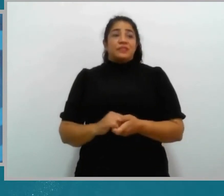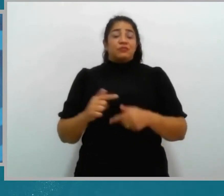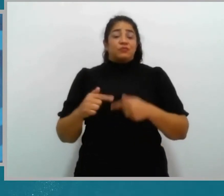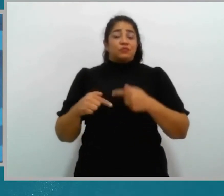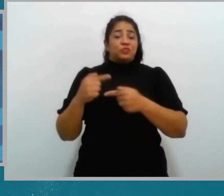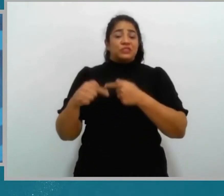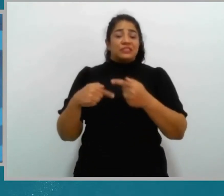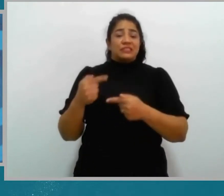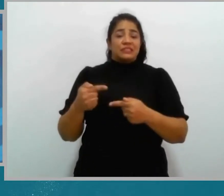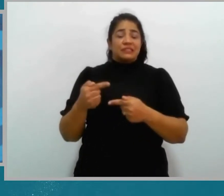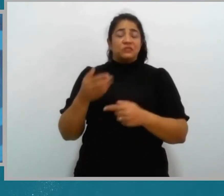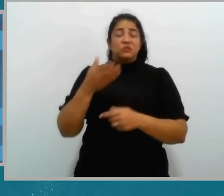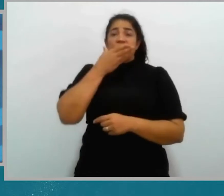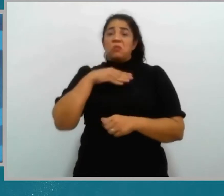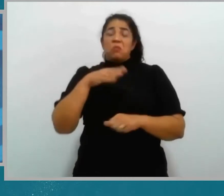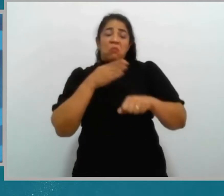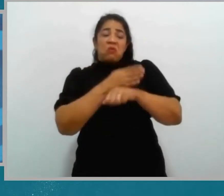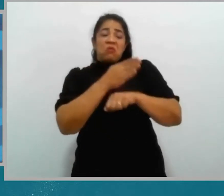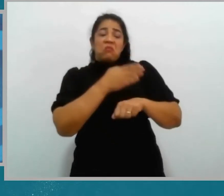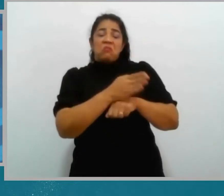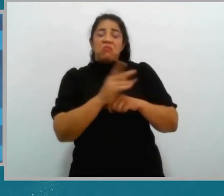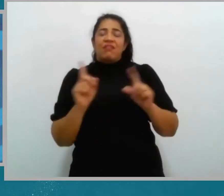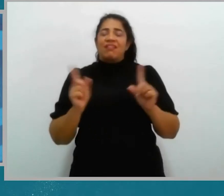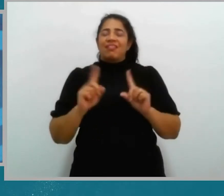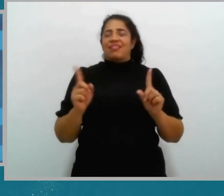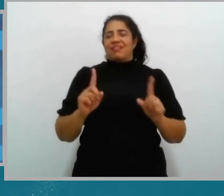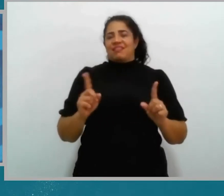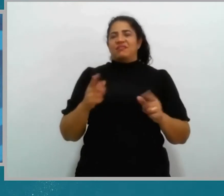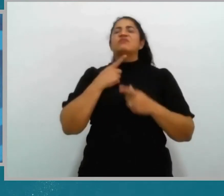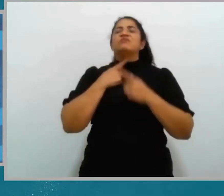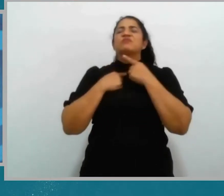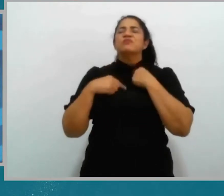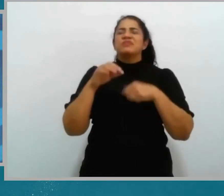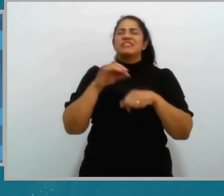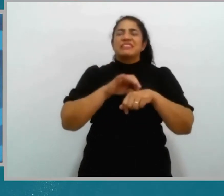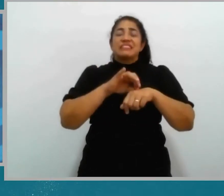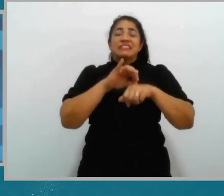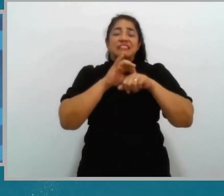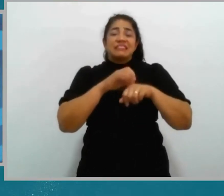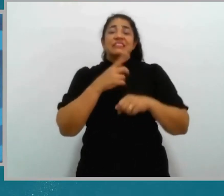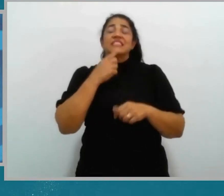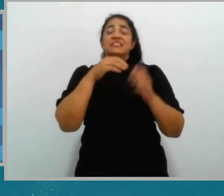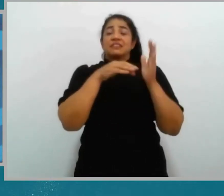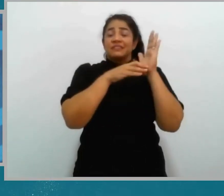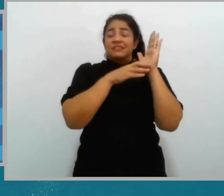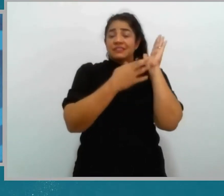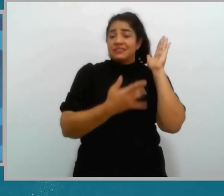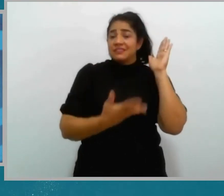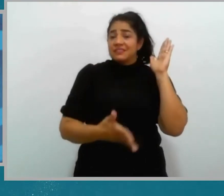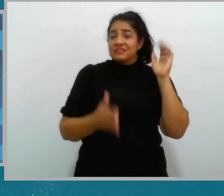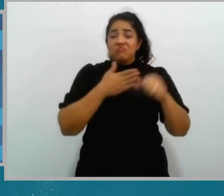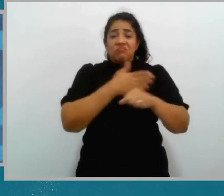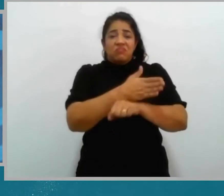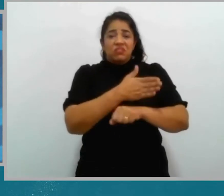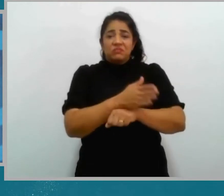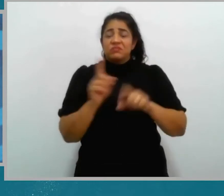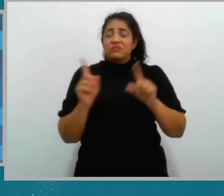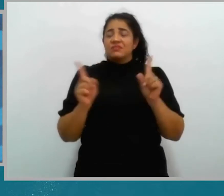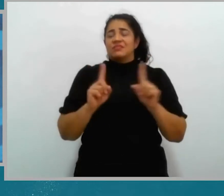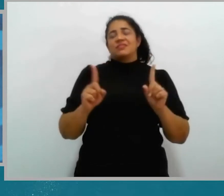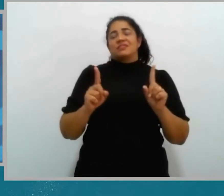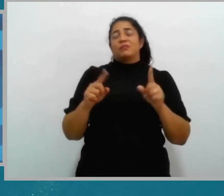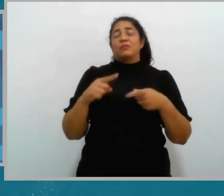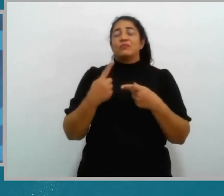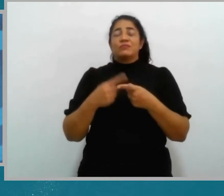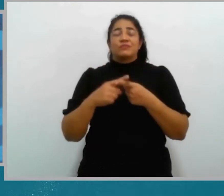sem a participação da vontade da carne, do sangue. Jesus nasceu do Espírito Santo,